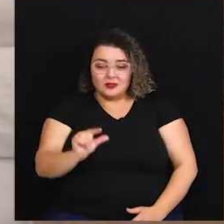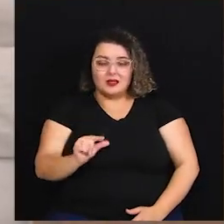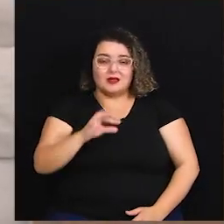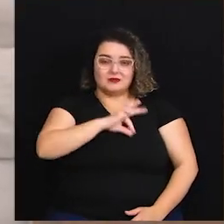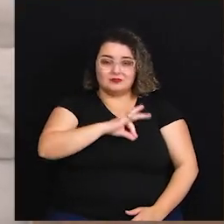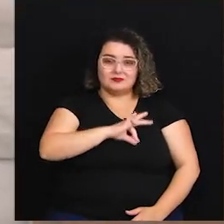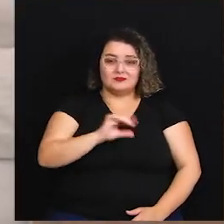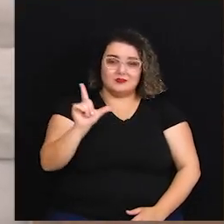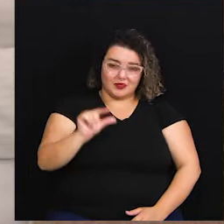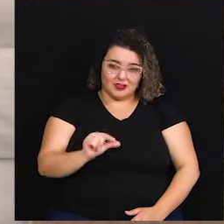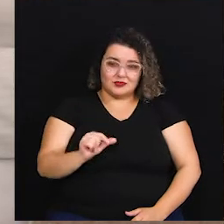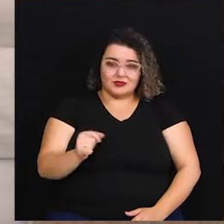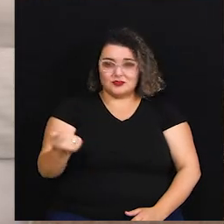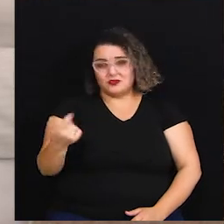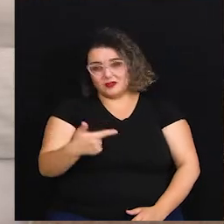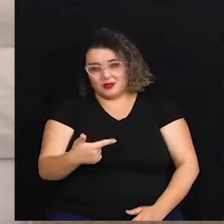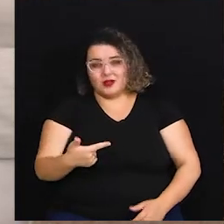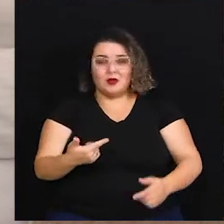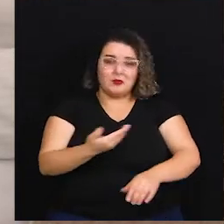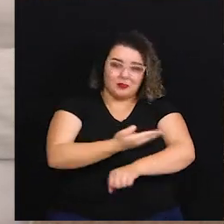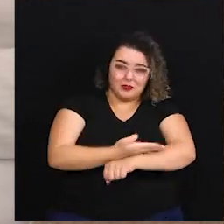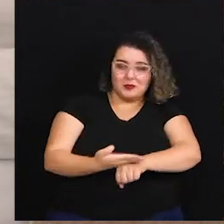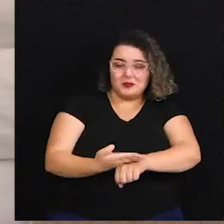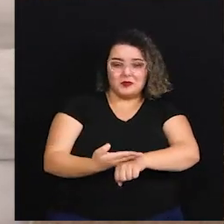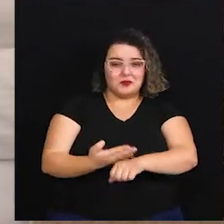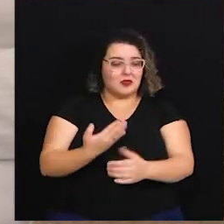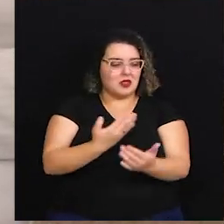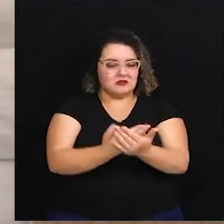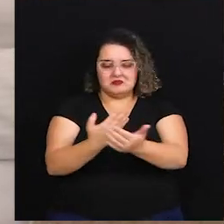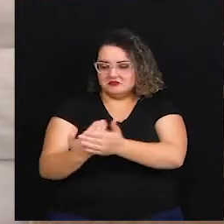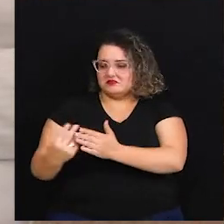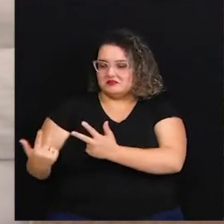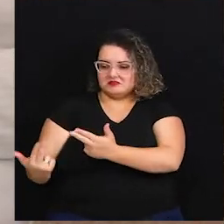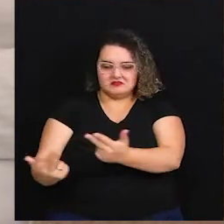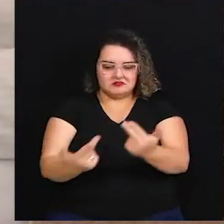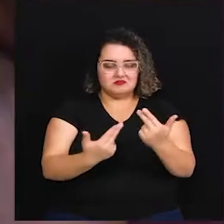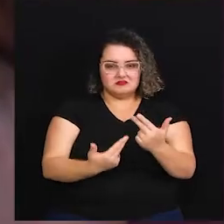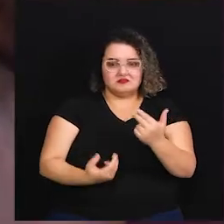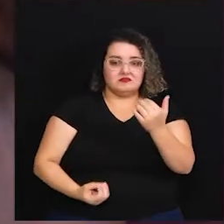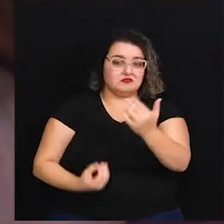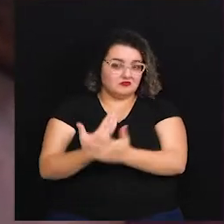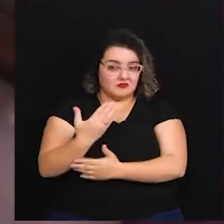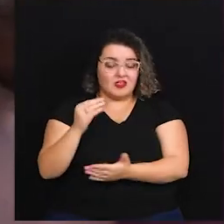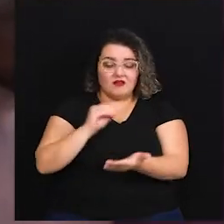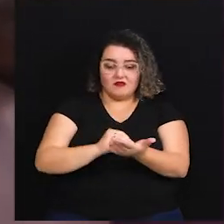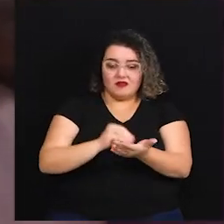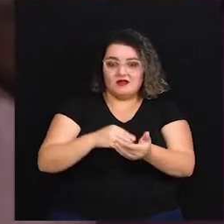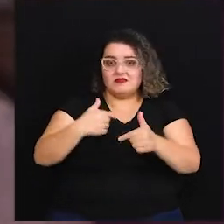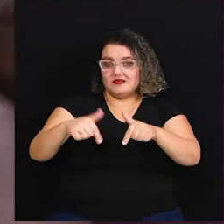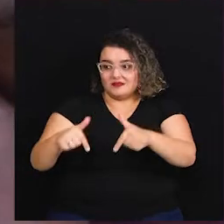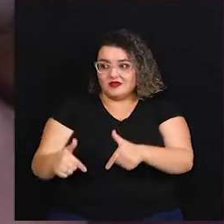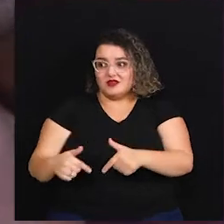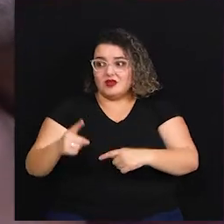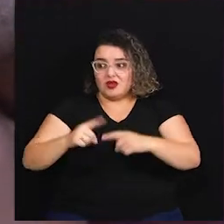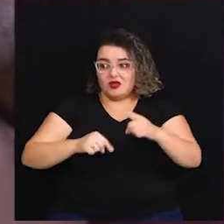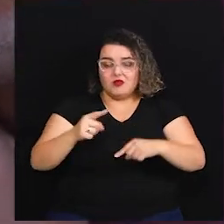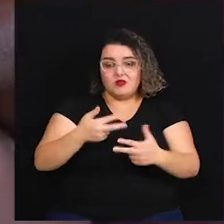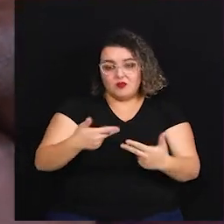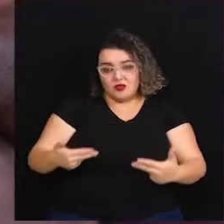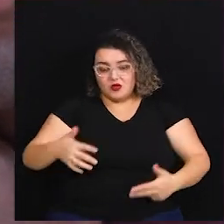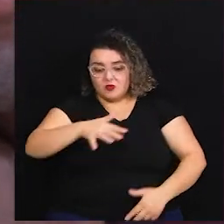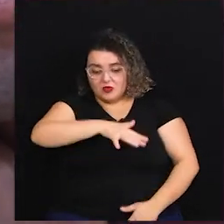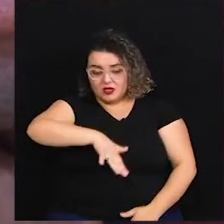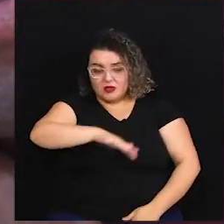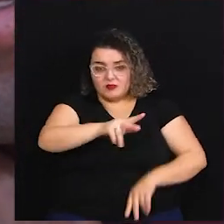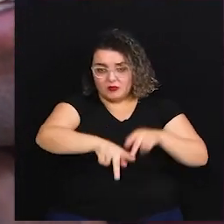menos que os brancos, até quando têm o mesmo nível de escolaridade. Mas as origens da falta de serviço e produtos voltados a